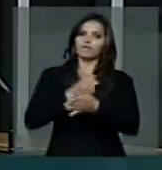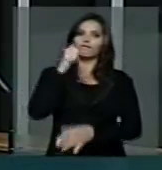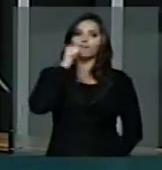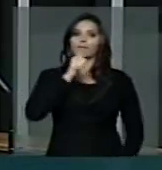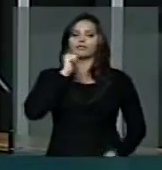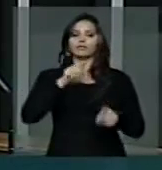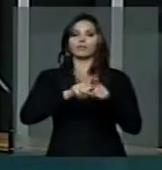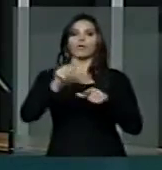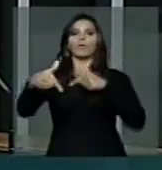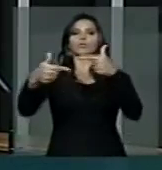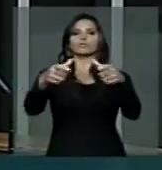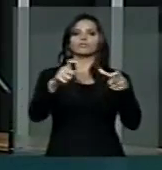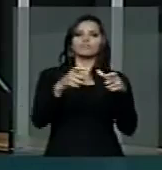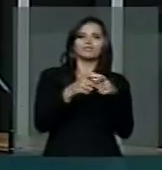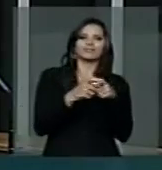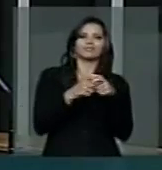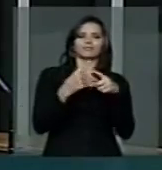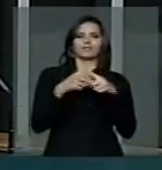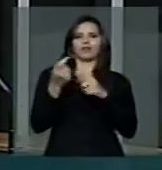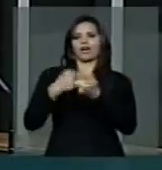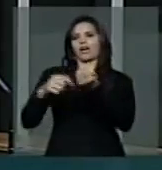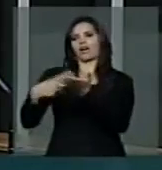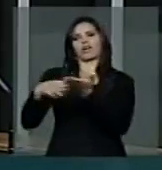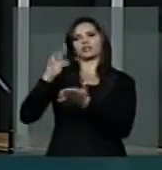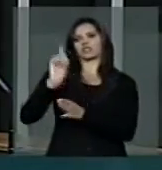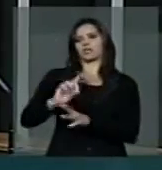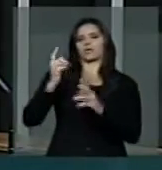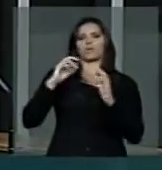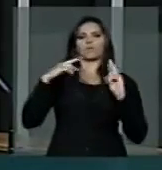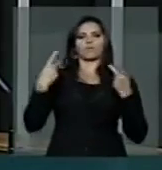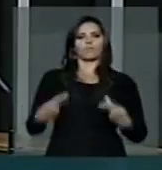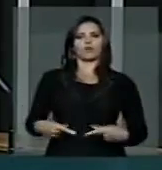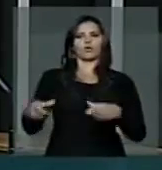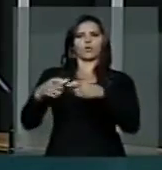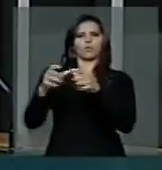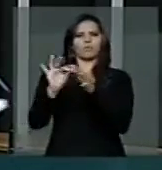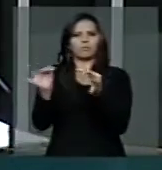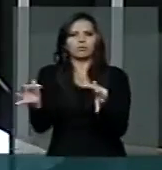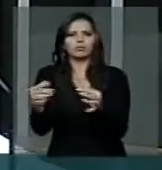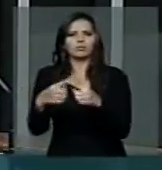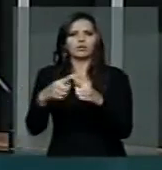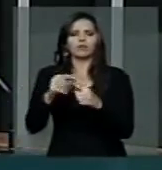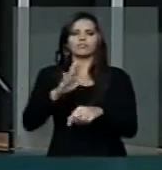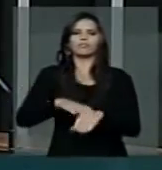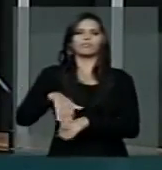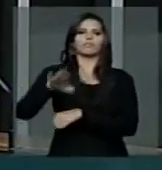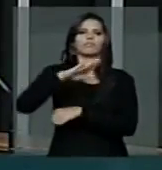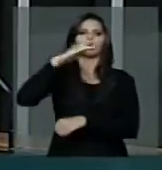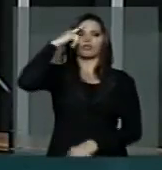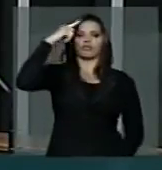minorias e não continuar negociando os direitos humanos desses grupos para manter a governabilidade.